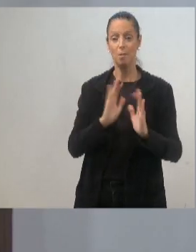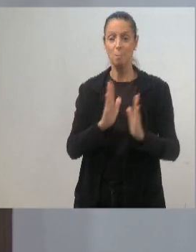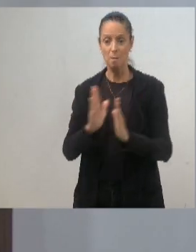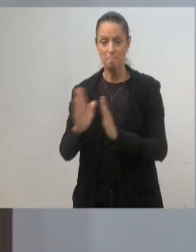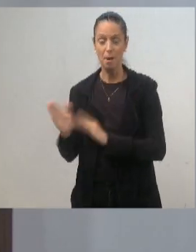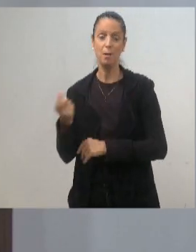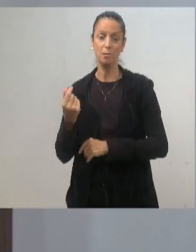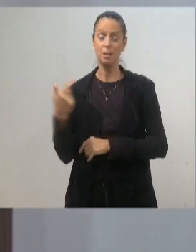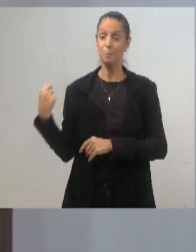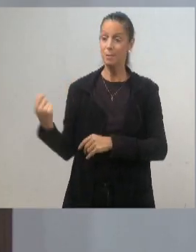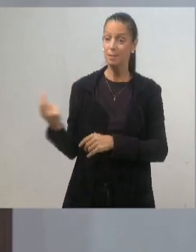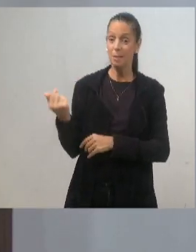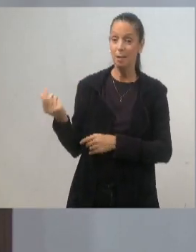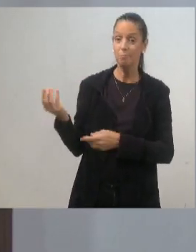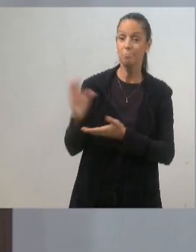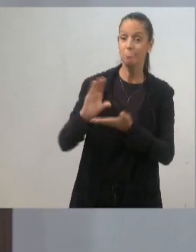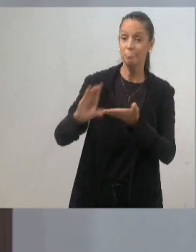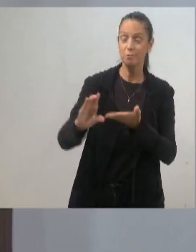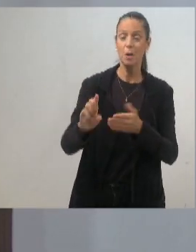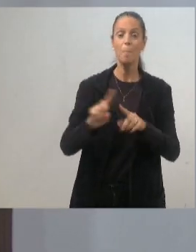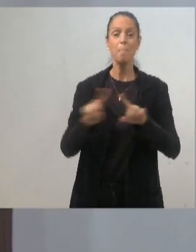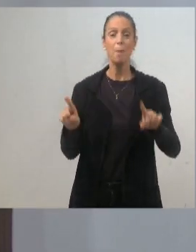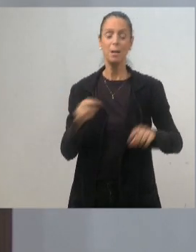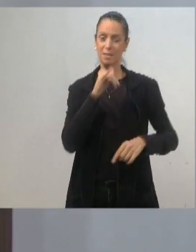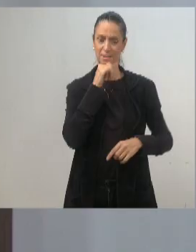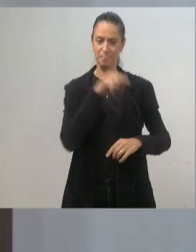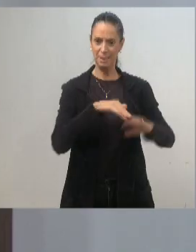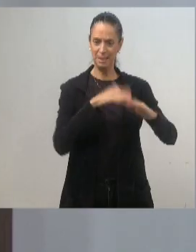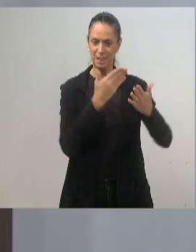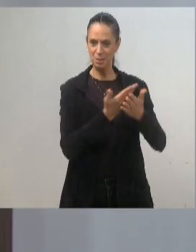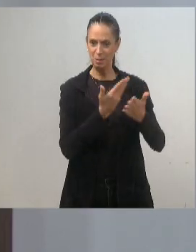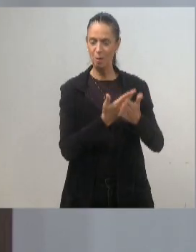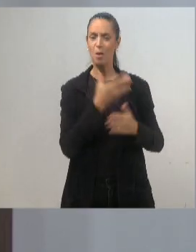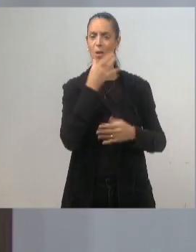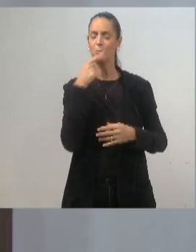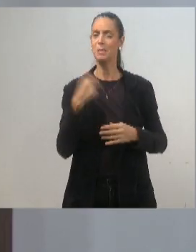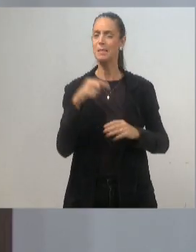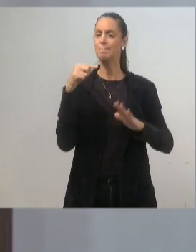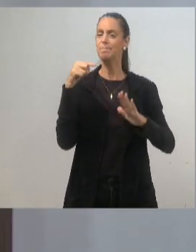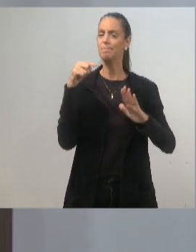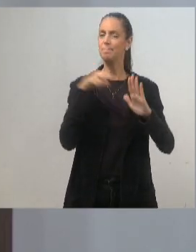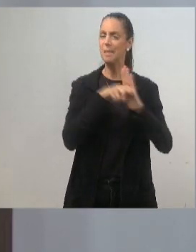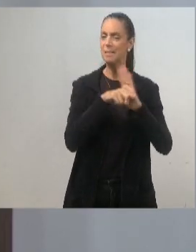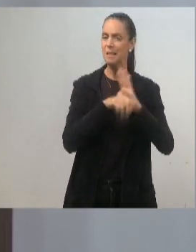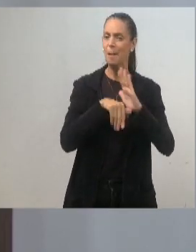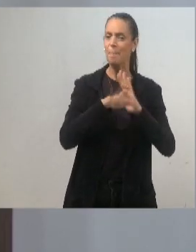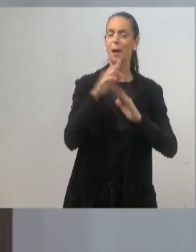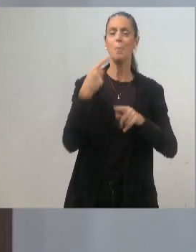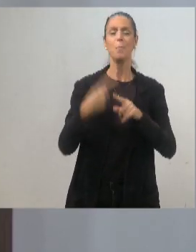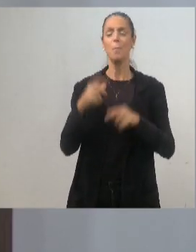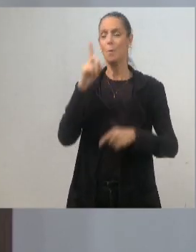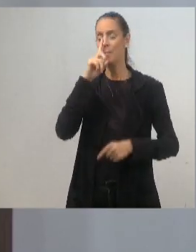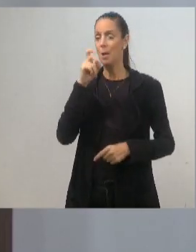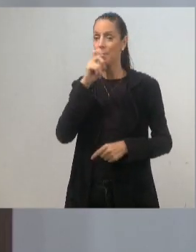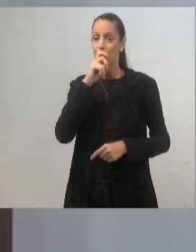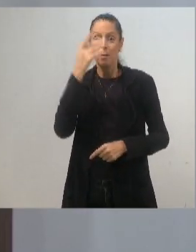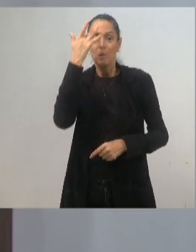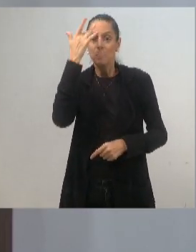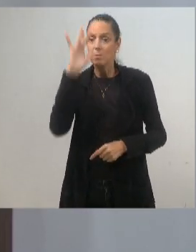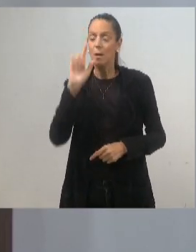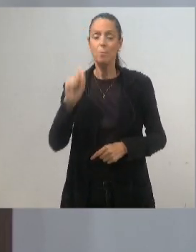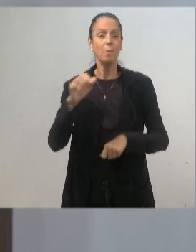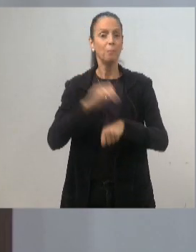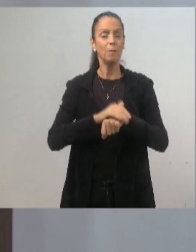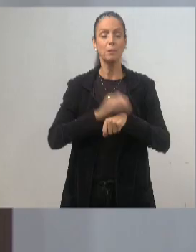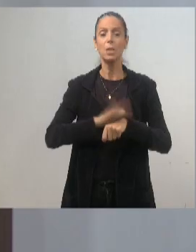aquilo que ela produz. Mas no caso da Oscar Umberraum, eu acho que a gente deveria contestar um pouquinho mais. Os pais não sabem mais a quem recorrer, já levaram o caso até para o Ministério